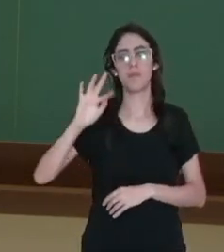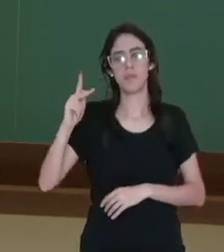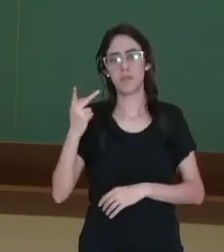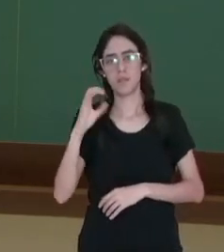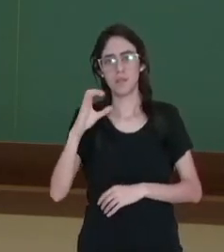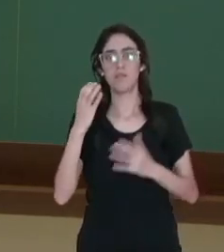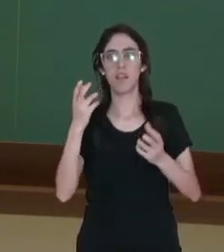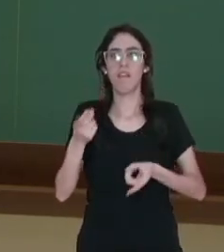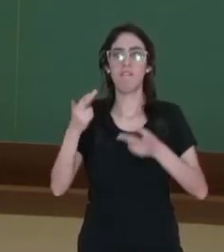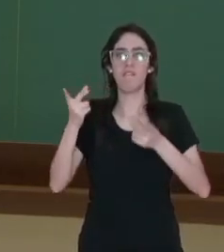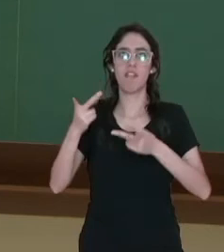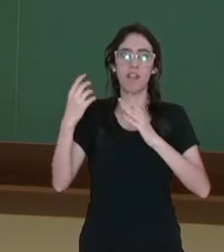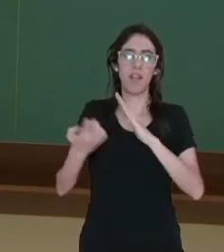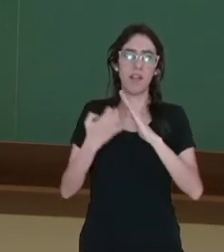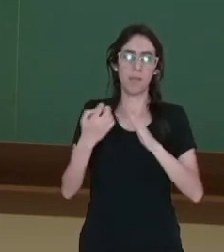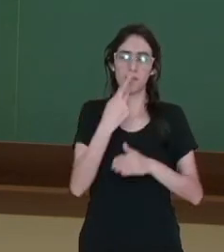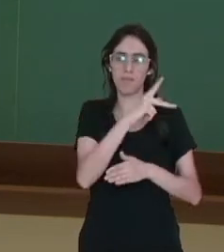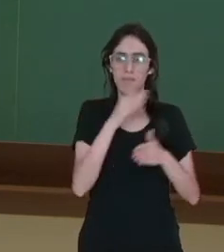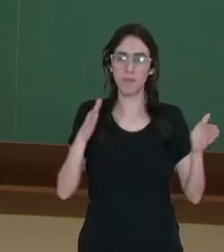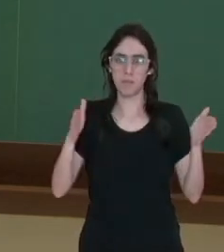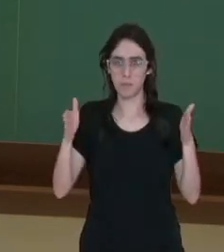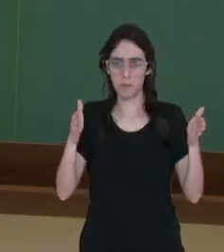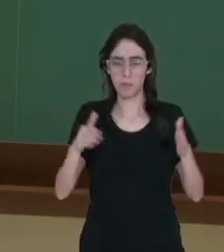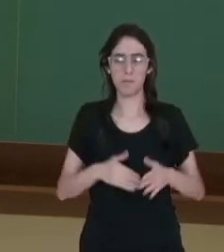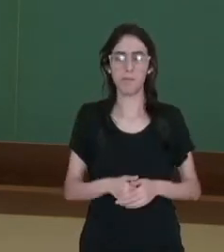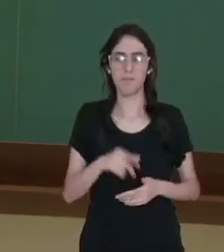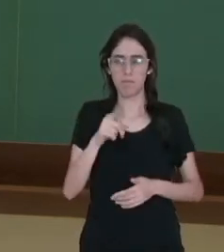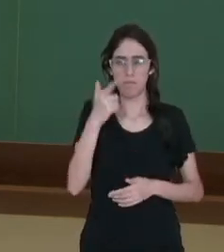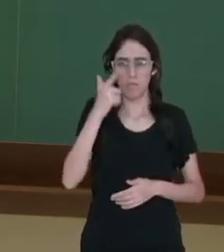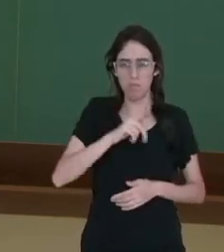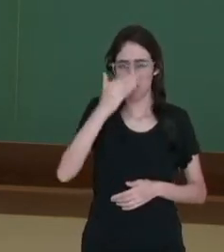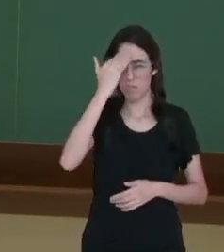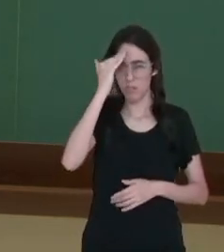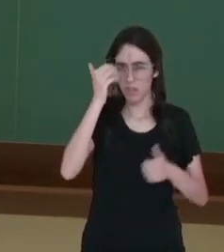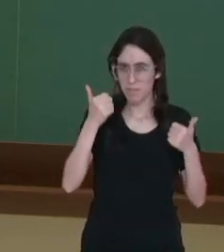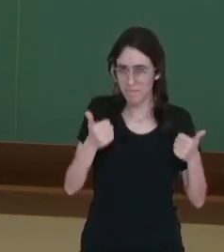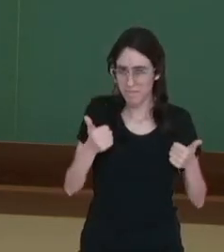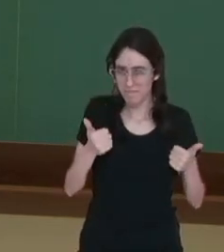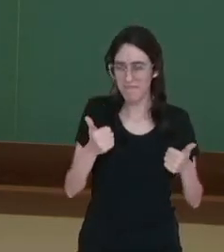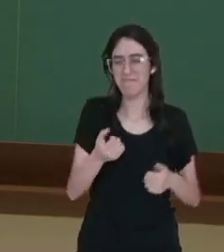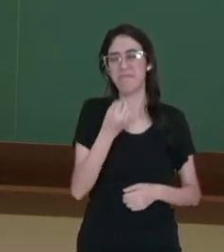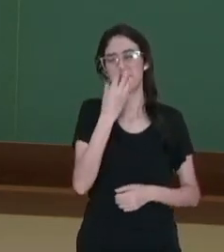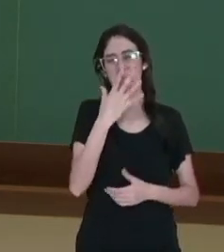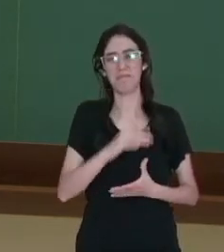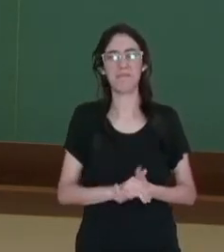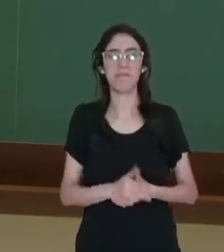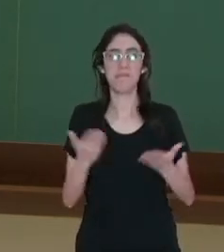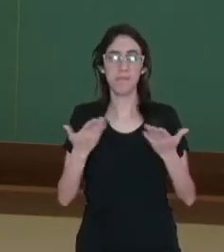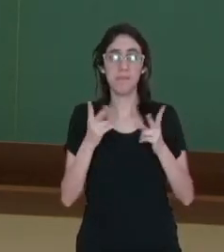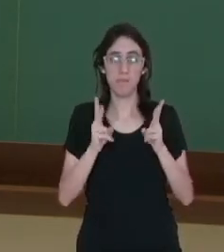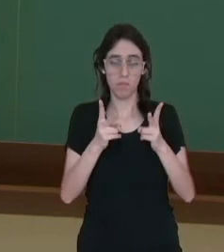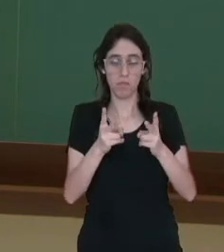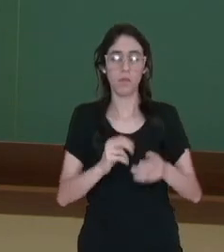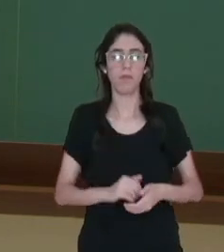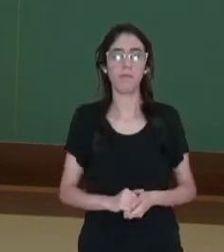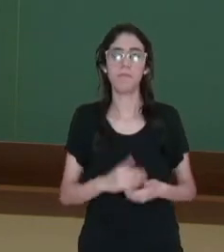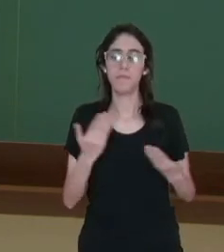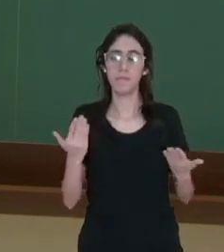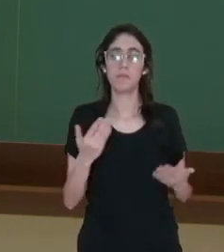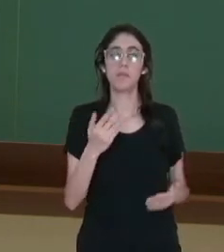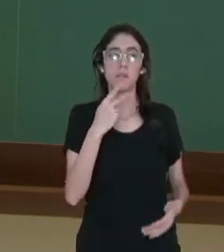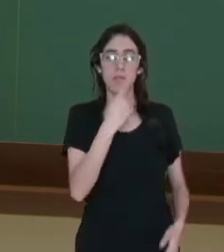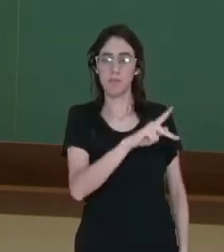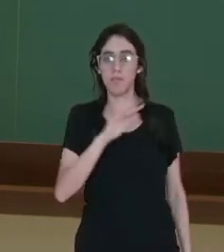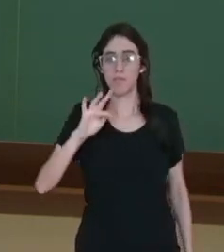das empresas durante o governo Fernando Henrique Cardoso. Conseguiu perceber, criança? Boa! Prosseguindo, ainda durante o governo Fernando